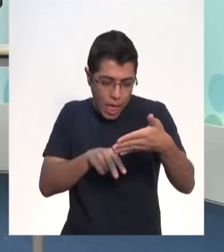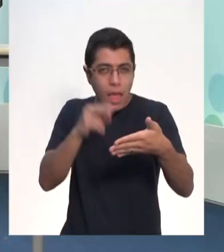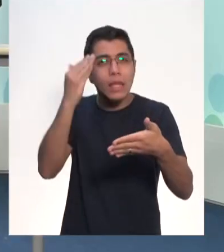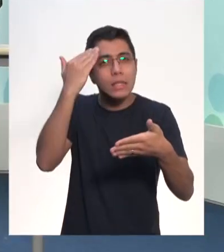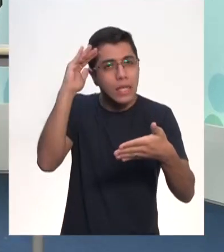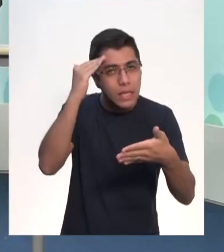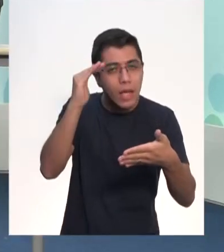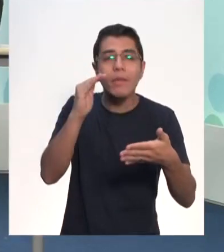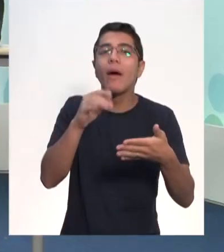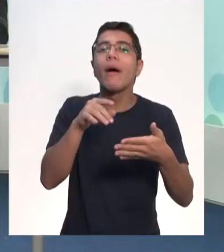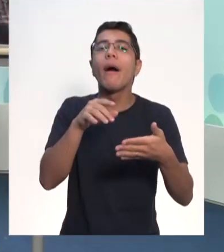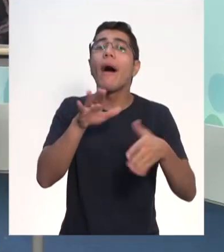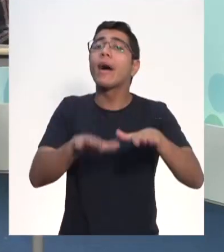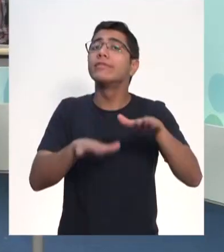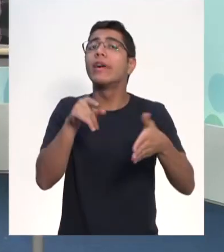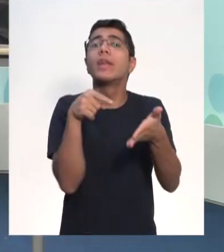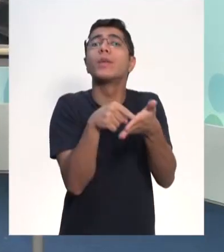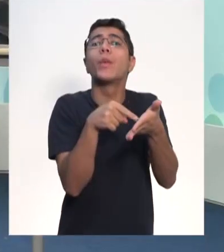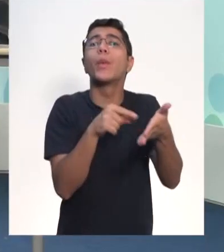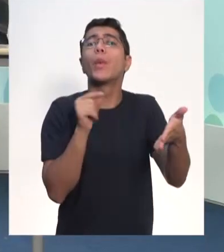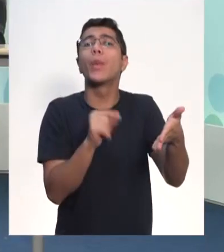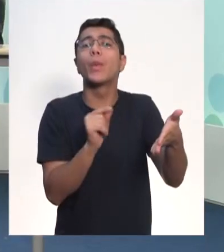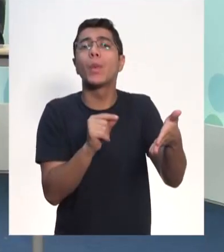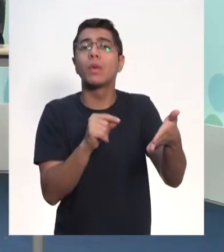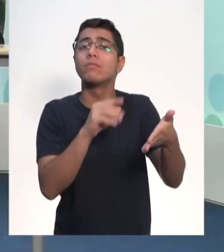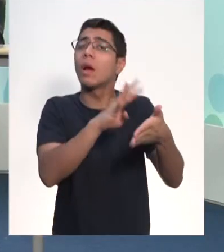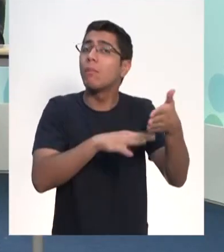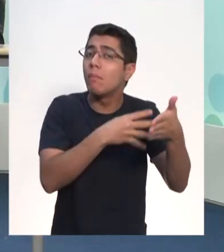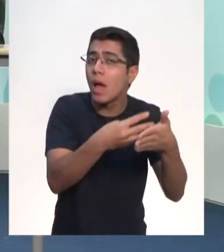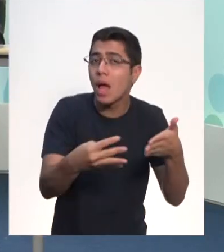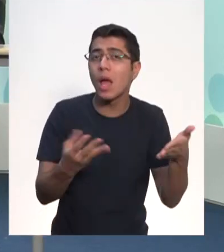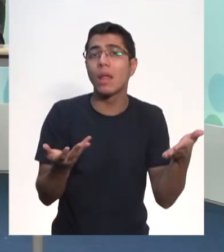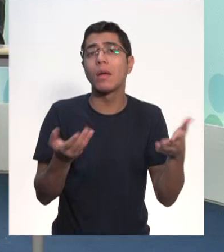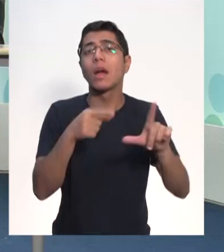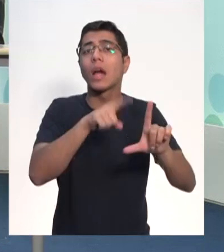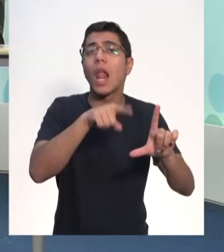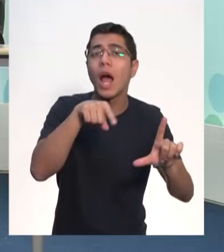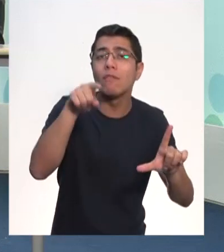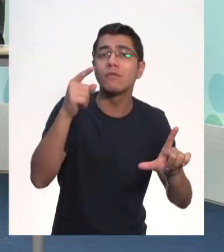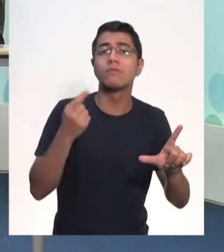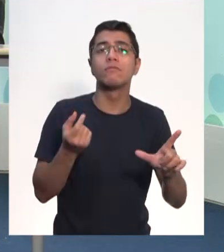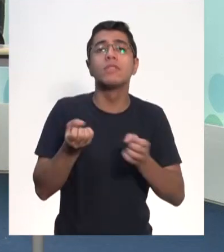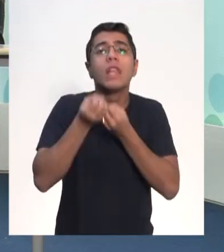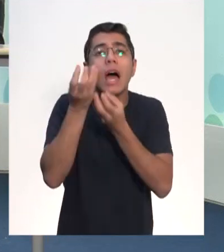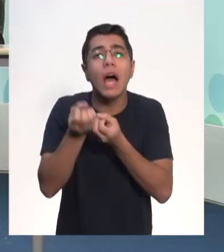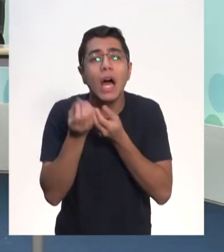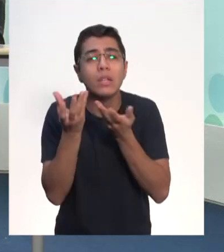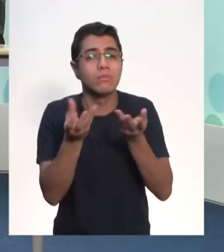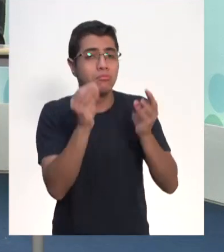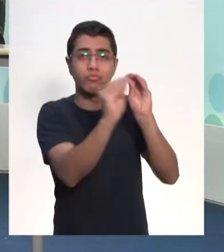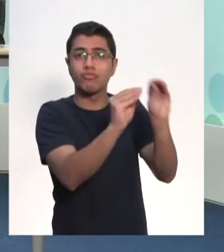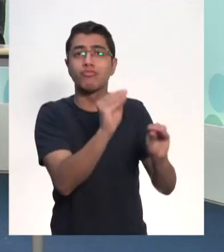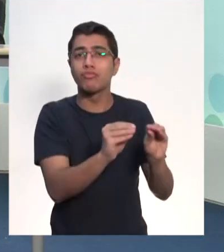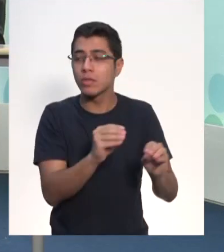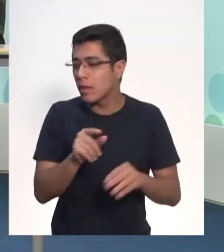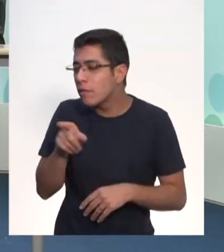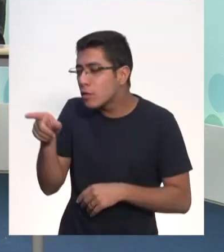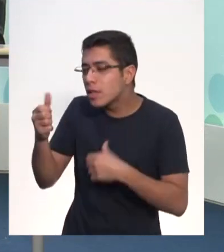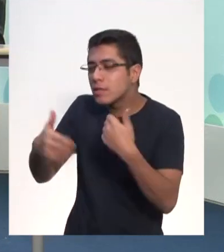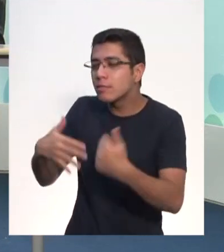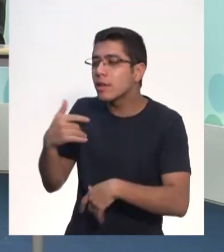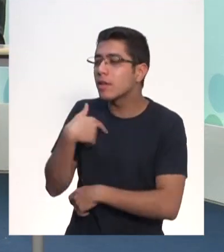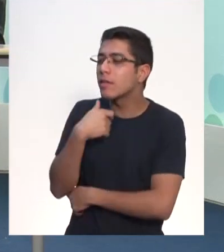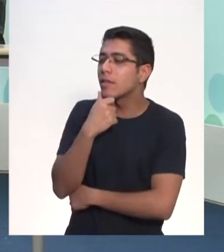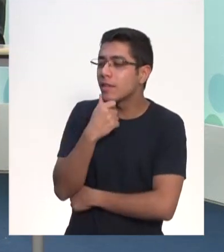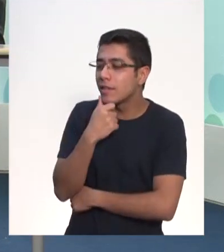gráficos, de tabelas, né? A própria qualificação dos dados, né? Então, você falando aí, eu relembrando do meu